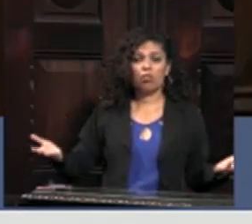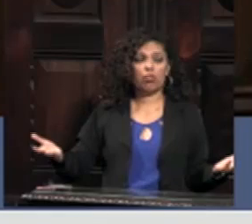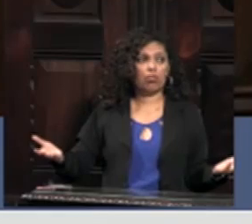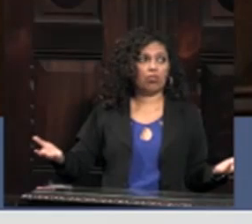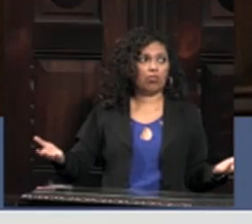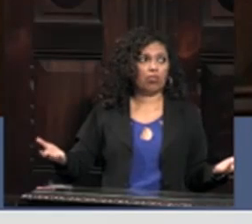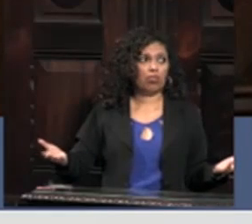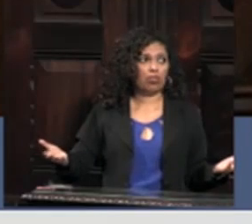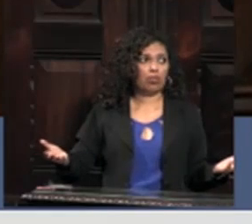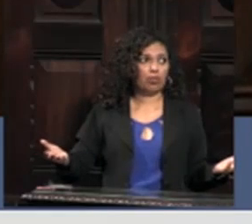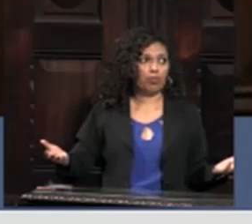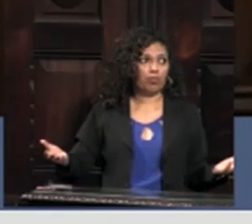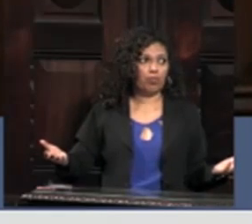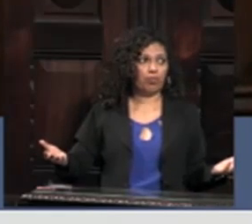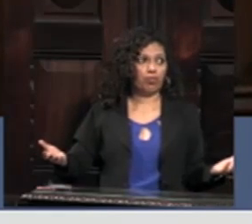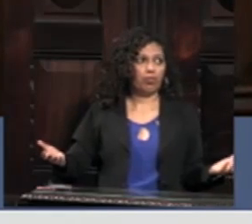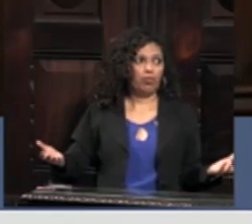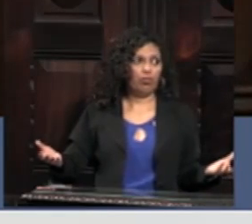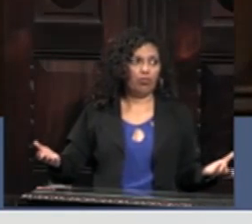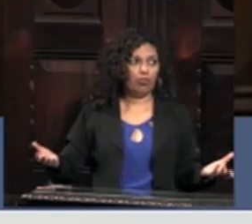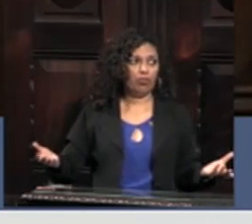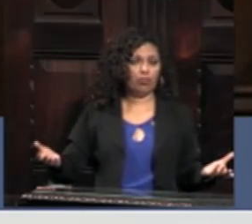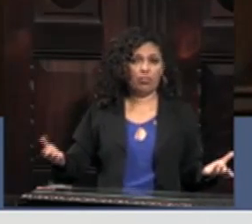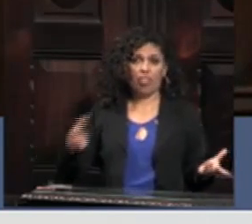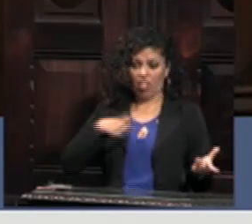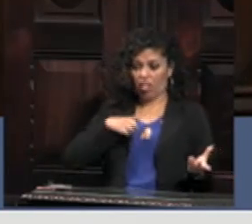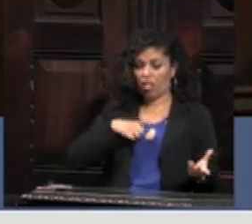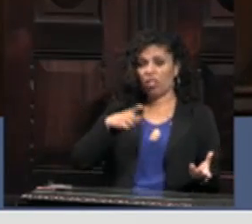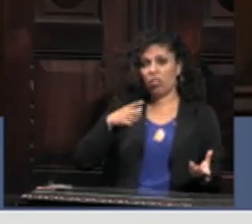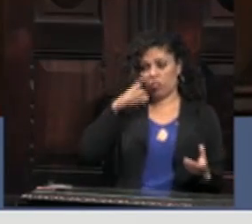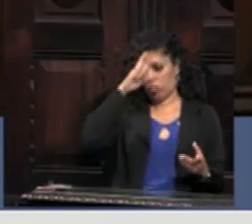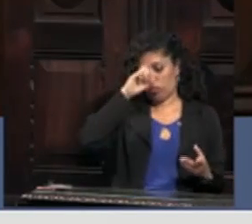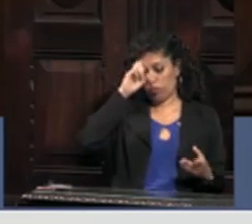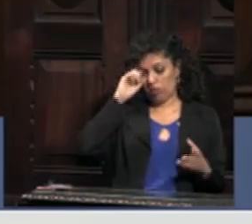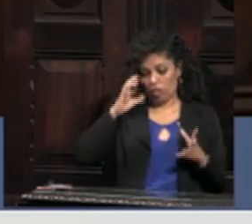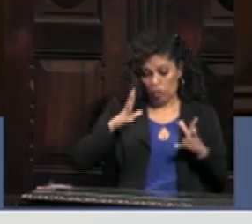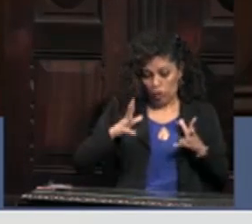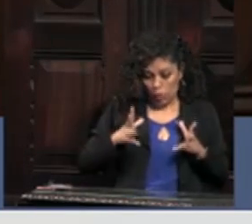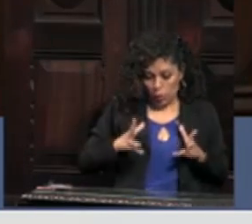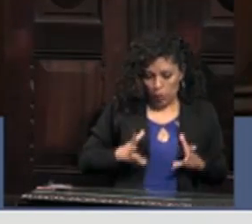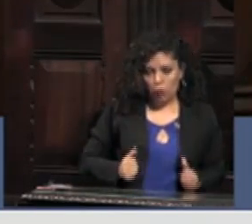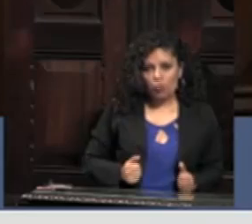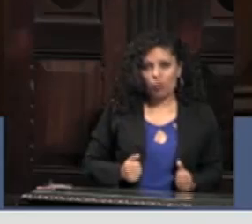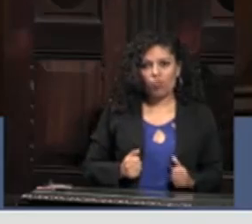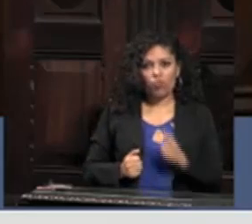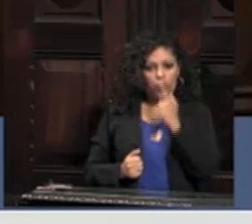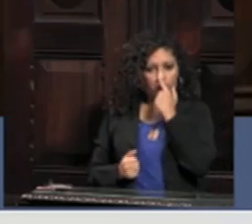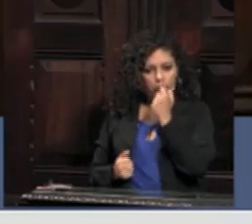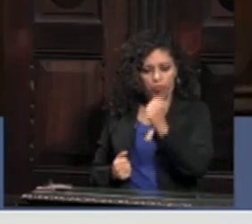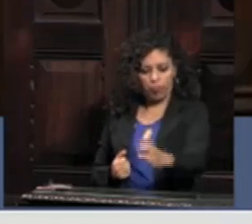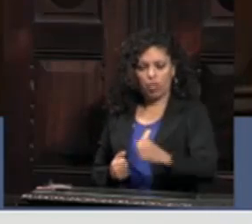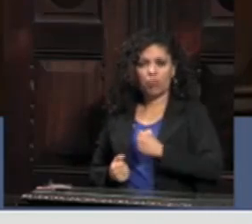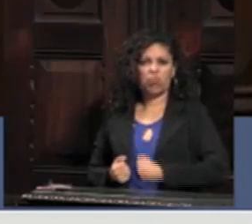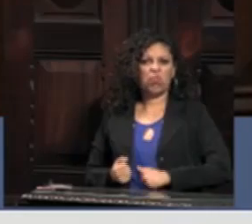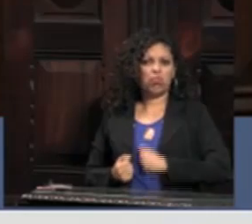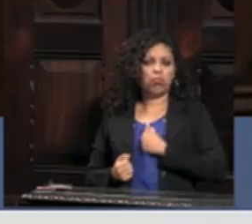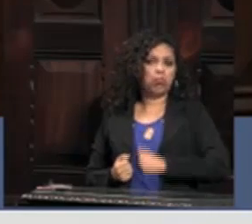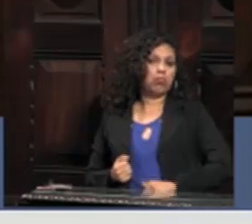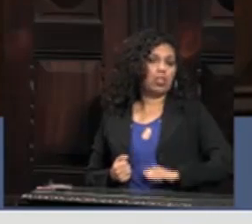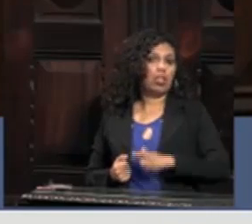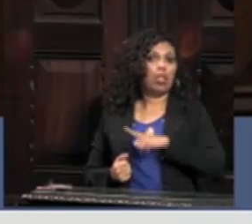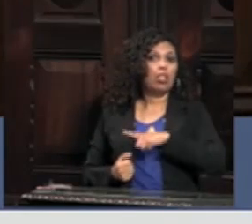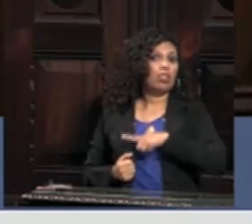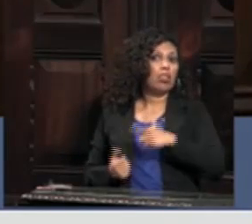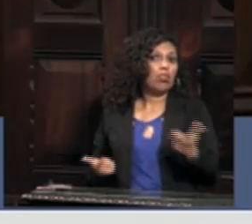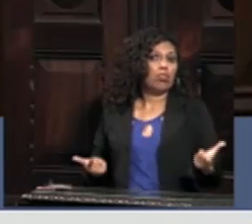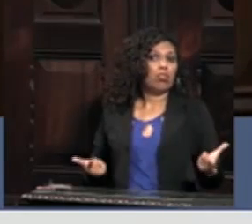o absurdo, em lençóis sujos de fezes, por falta de gente para limpar. E